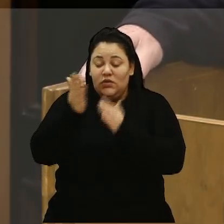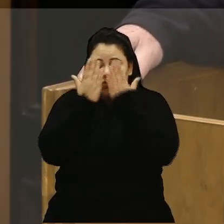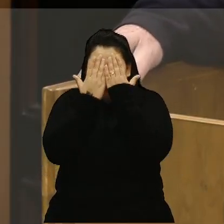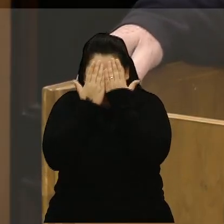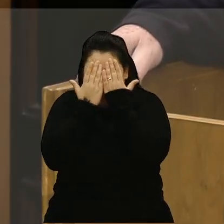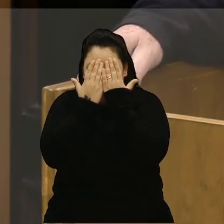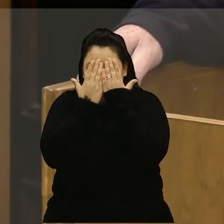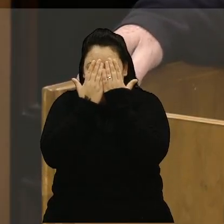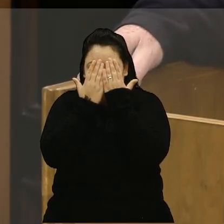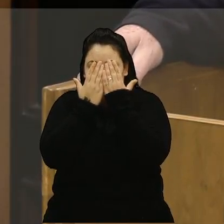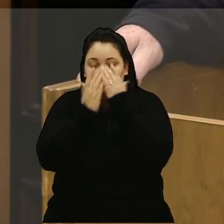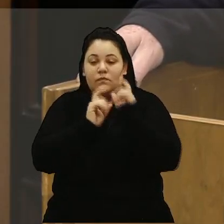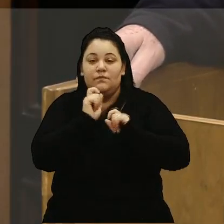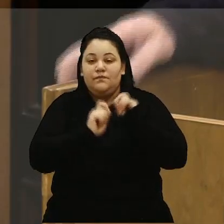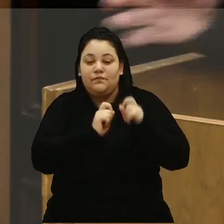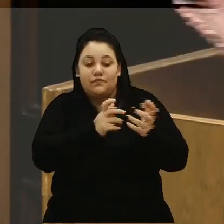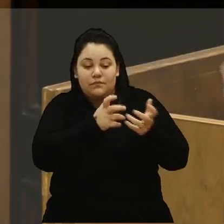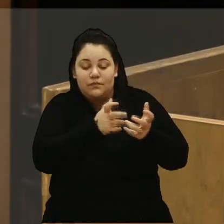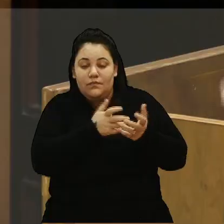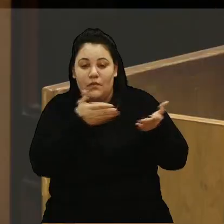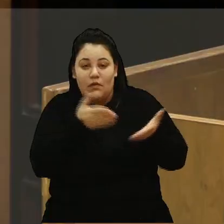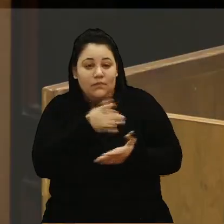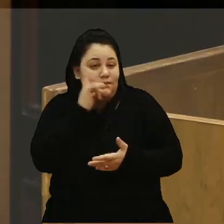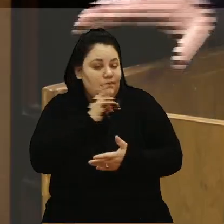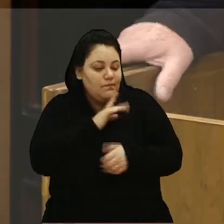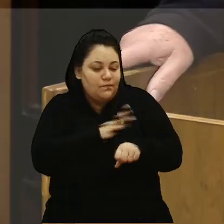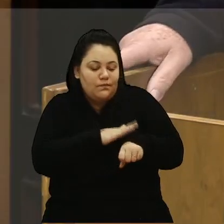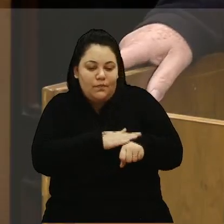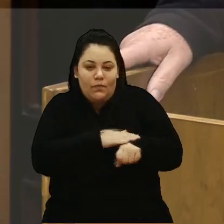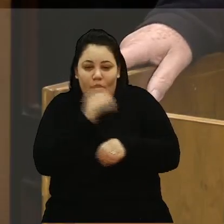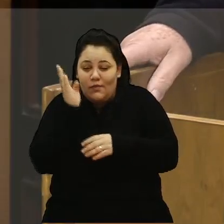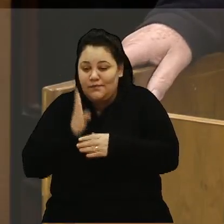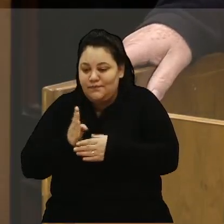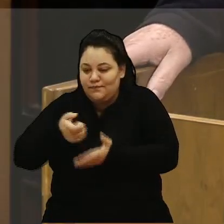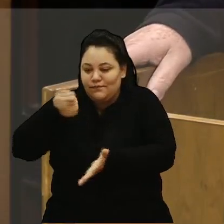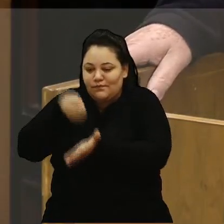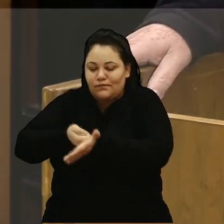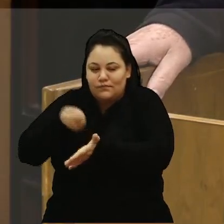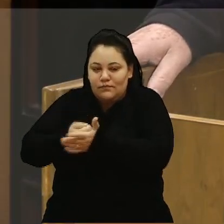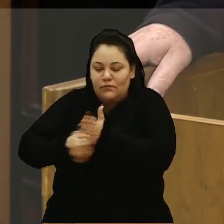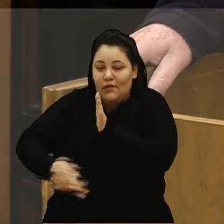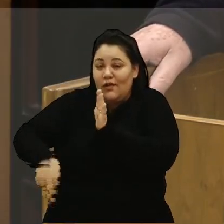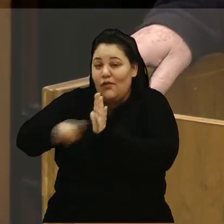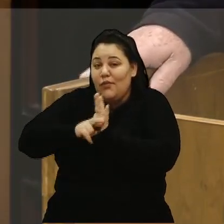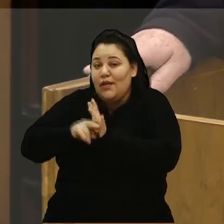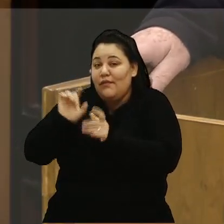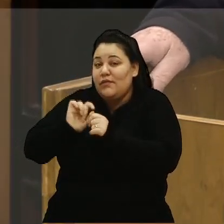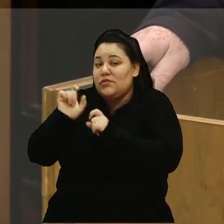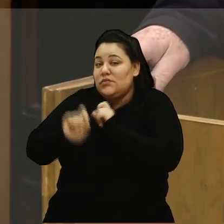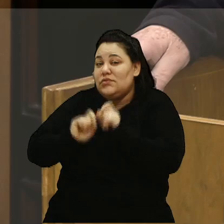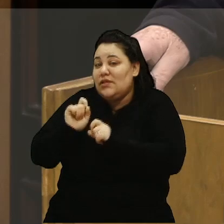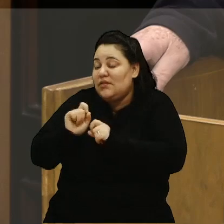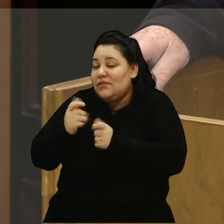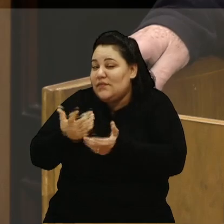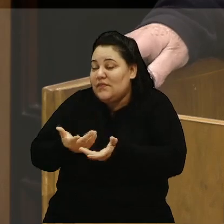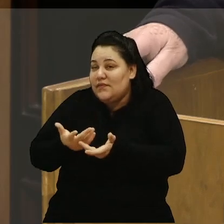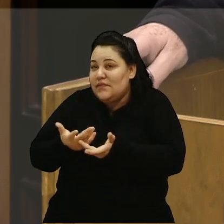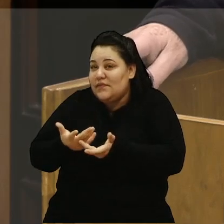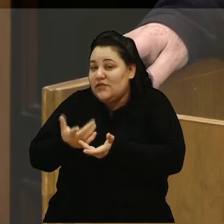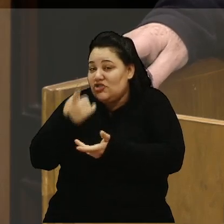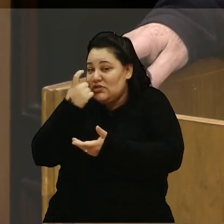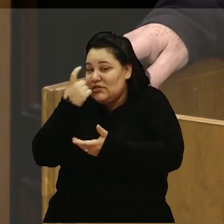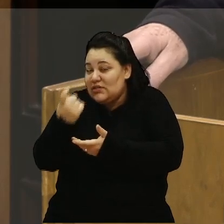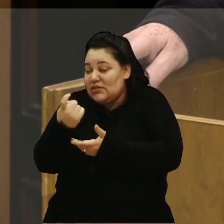nesse momento, quando o Brasil tenta se levantar do ponto de vista de